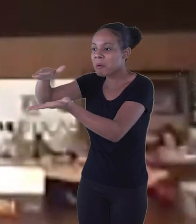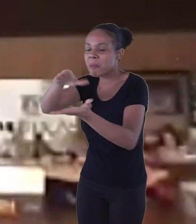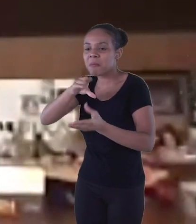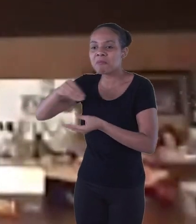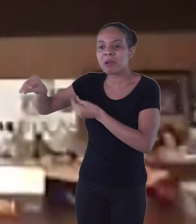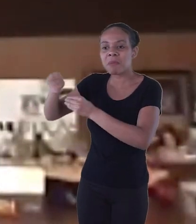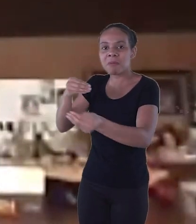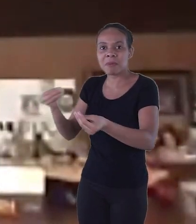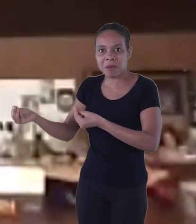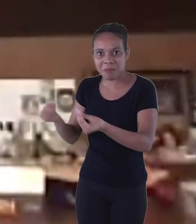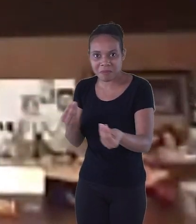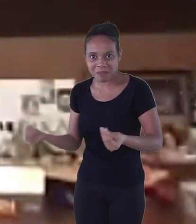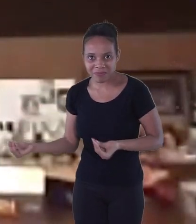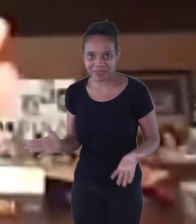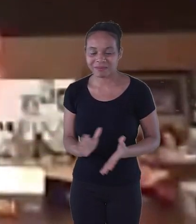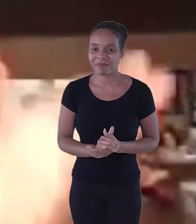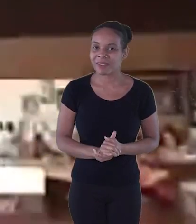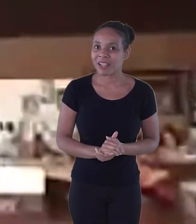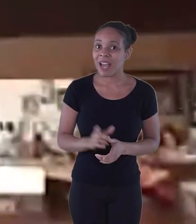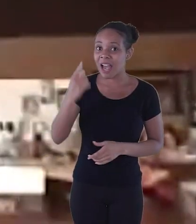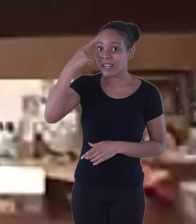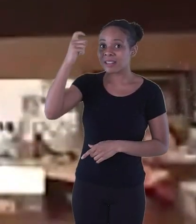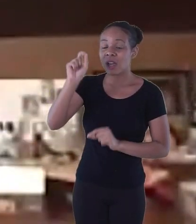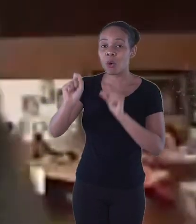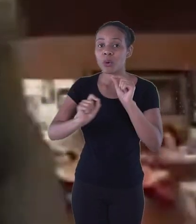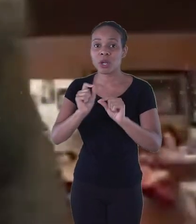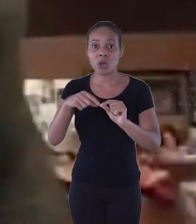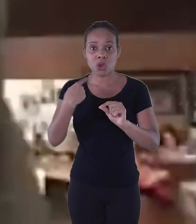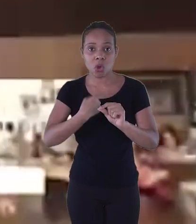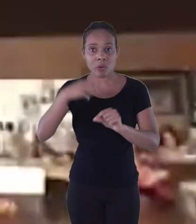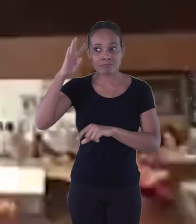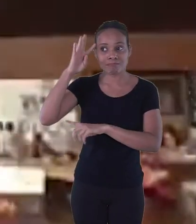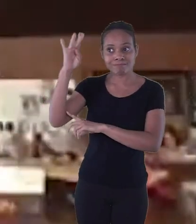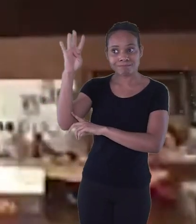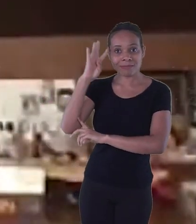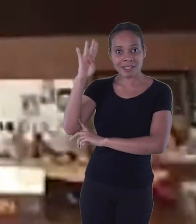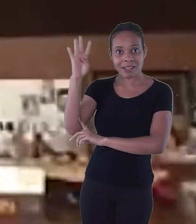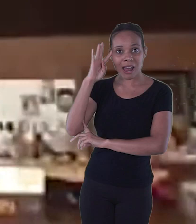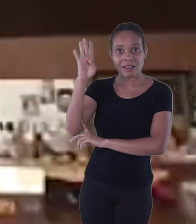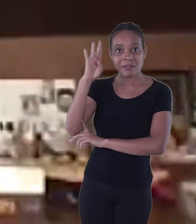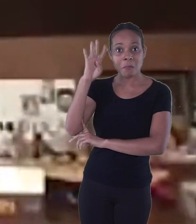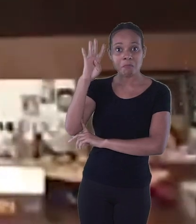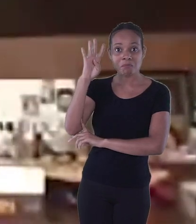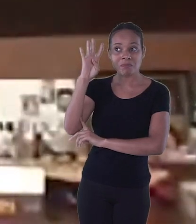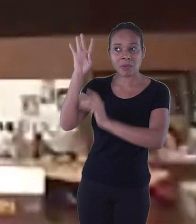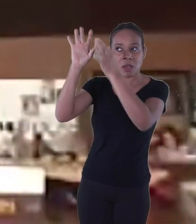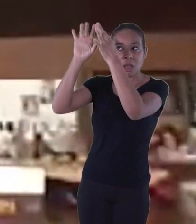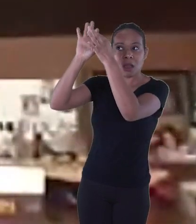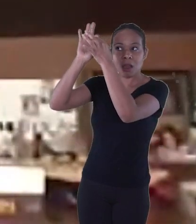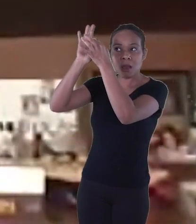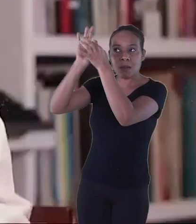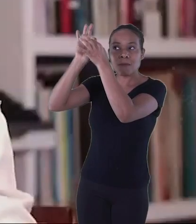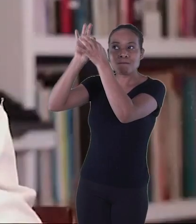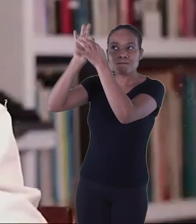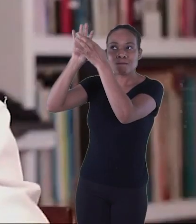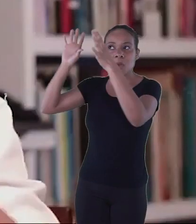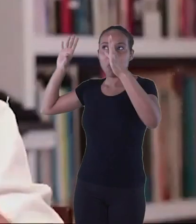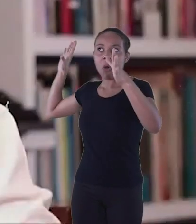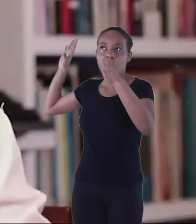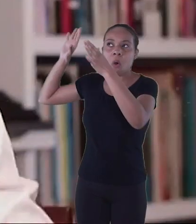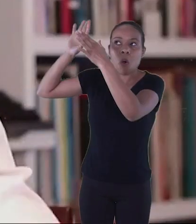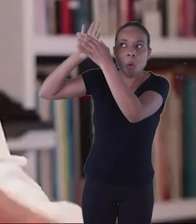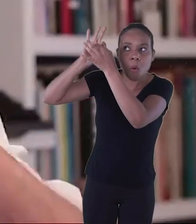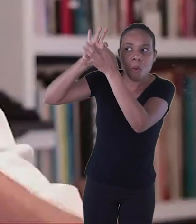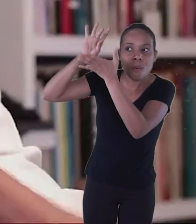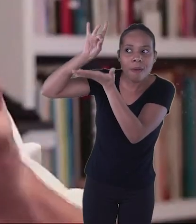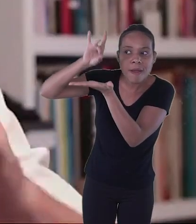nossa imaginação, né? Mas deixo agora para os meus amigos, irmãos, colegas aí falarem mais. Flávio, rouba a